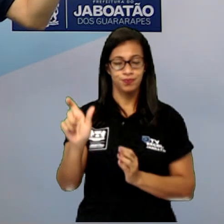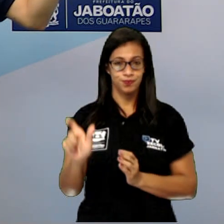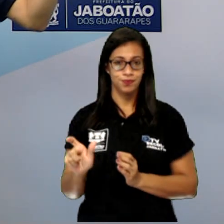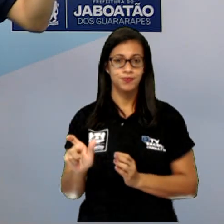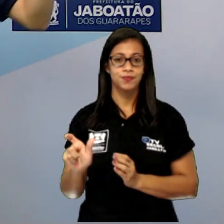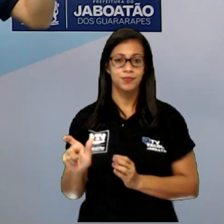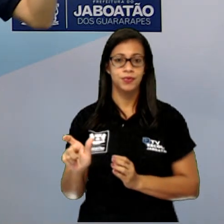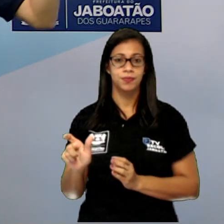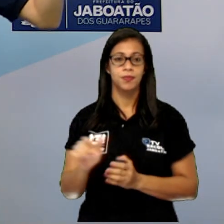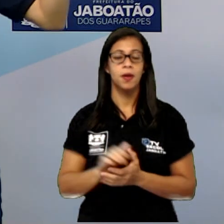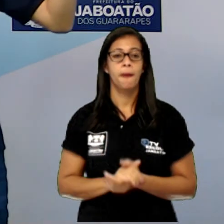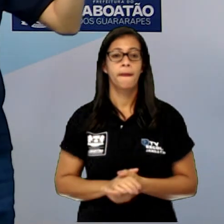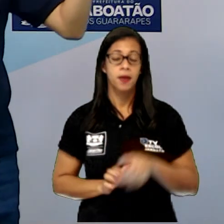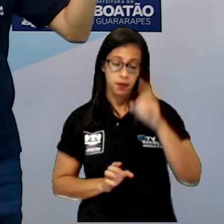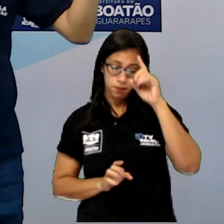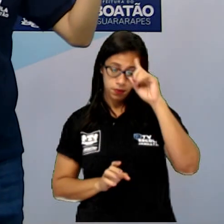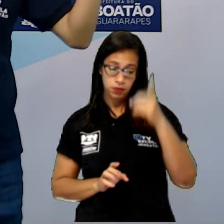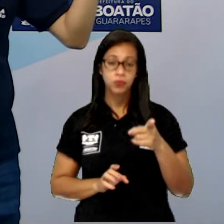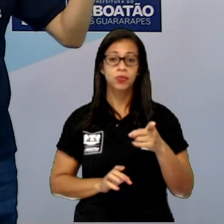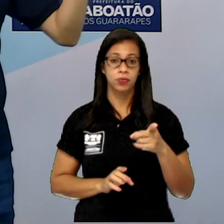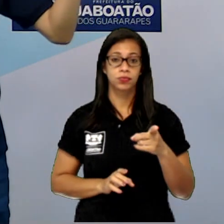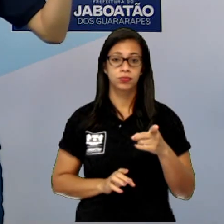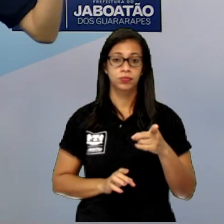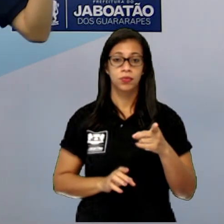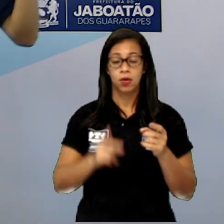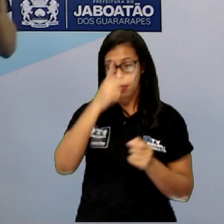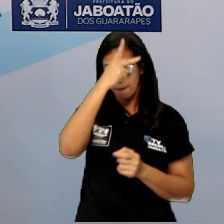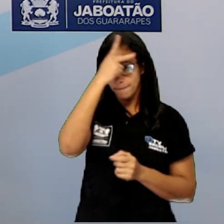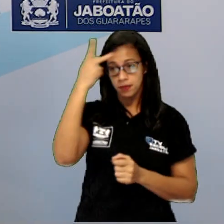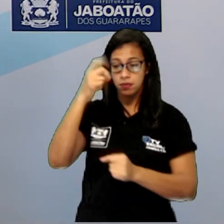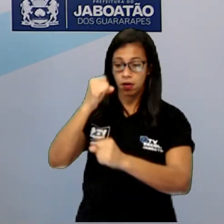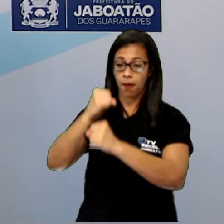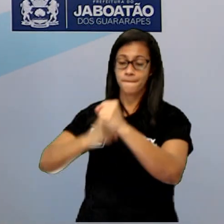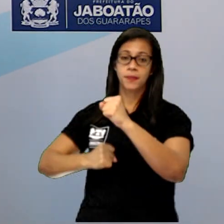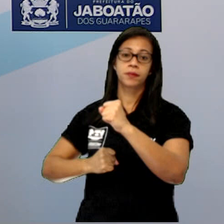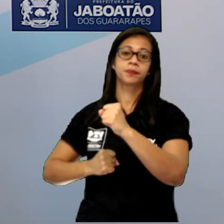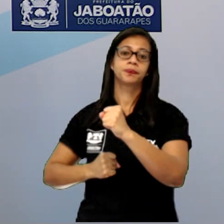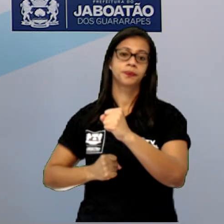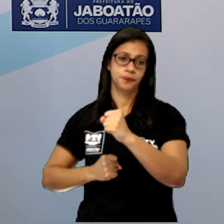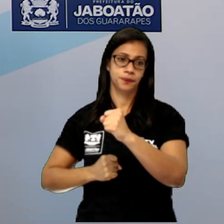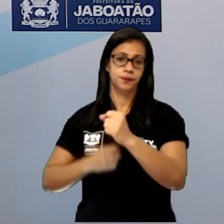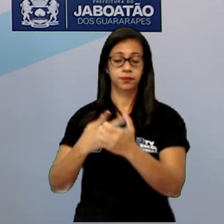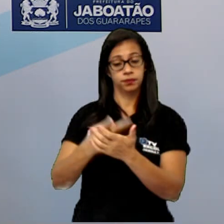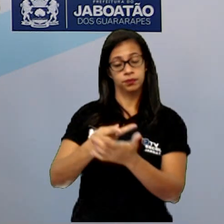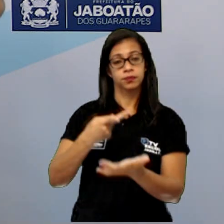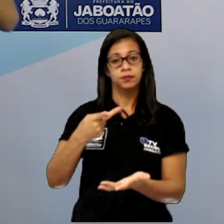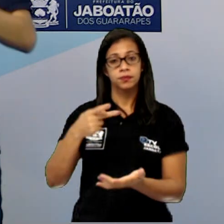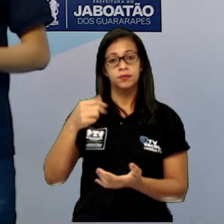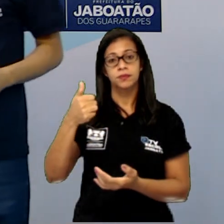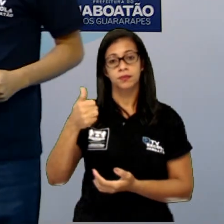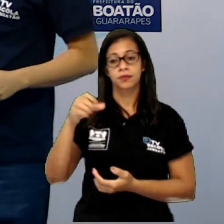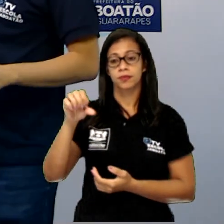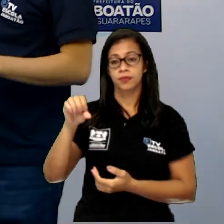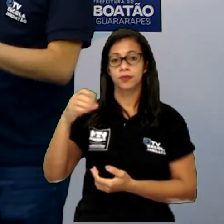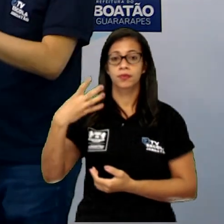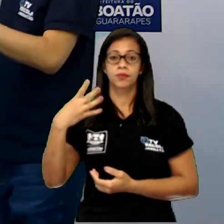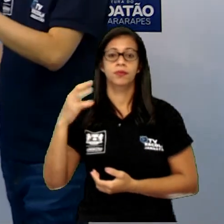para lá para assassinar Trotsky, o que vai acontecer em 1940, tá? Vem aqui para o slide,